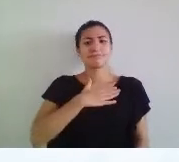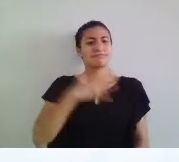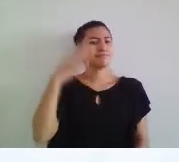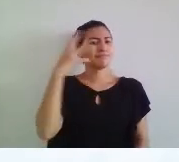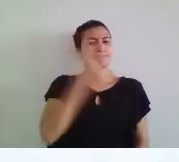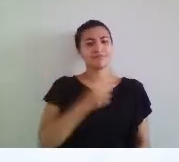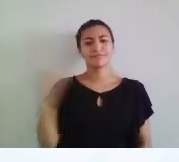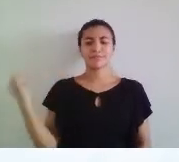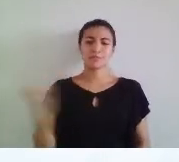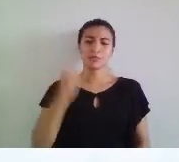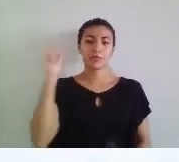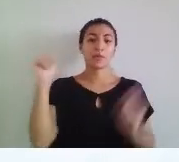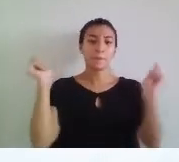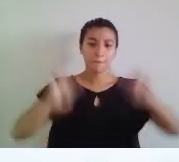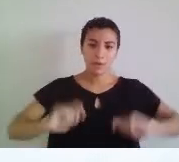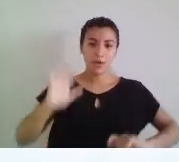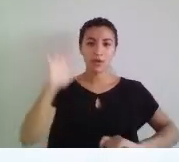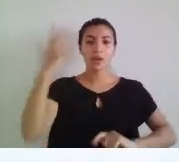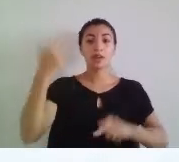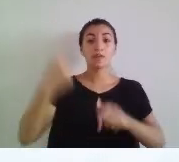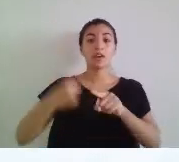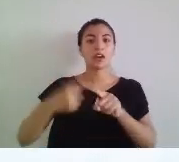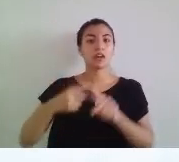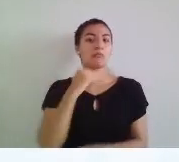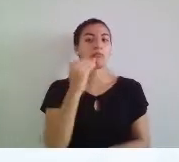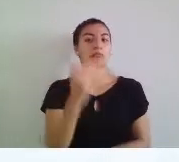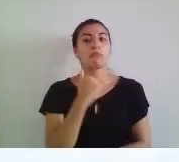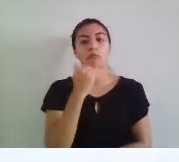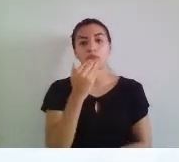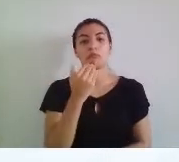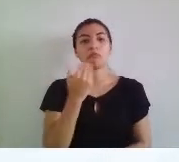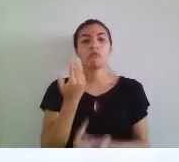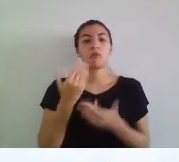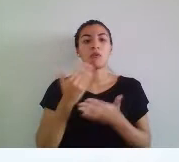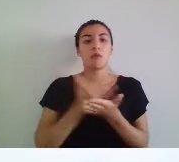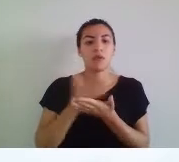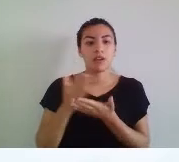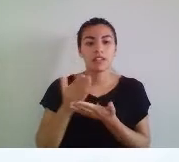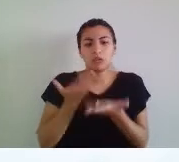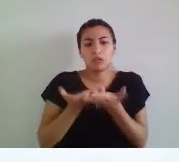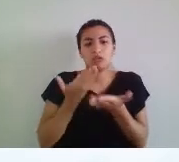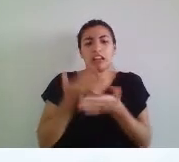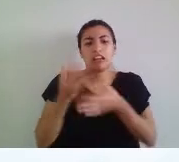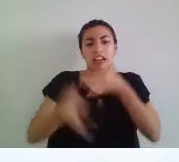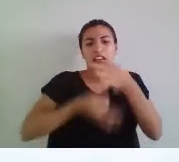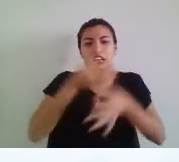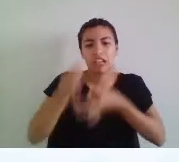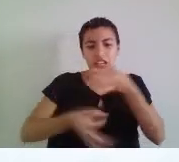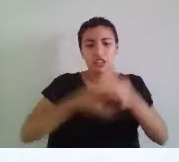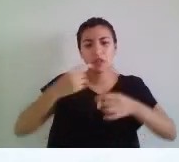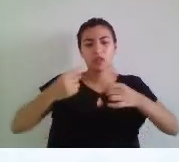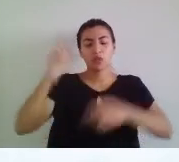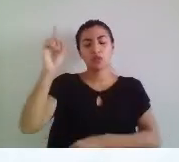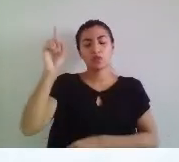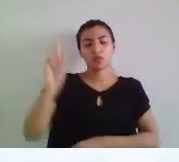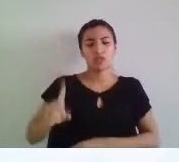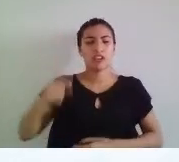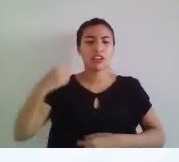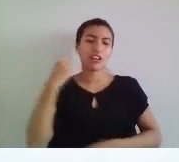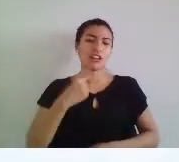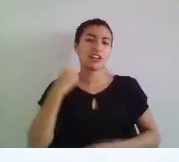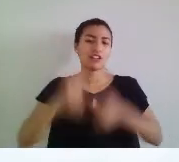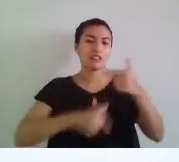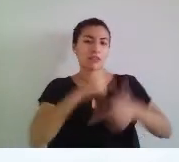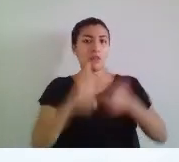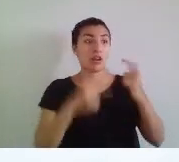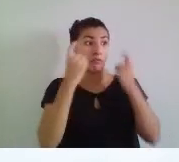importante que pode acontecer, porque não adianta a gente se debruçar sobre esses estudos críticos do direito do trabalho, preocupados com a emancipação